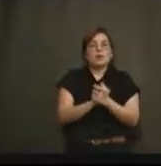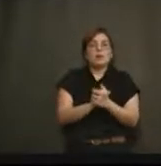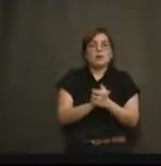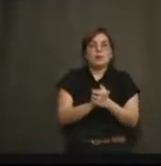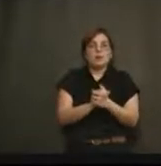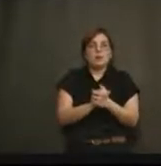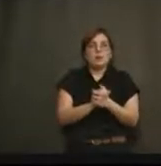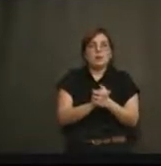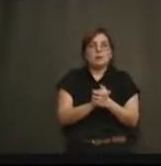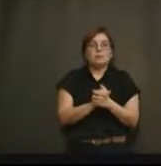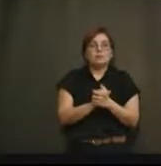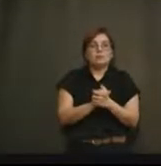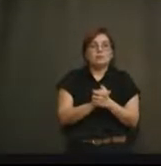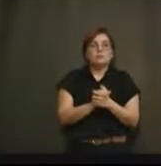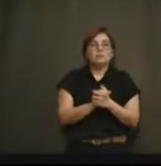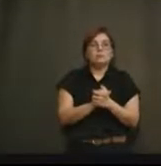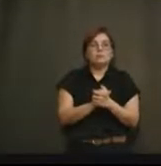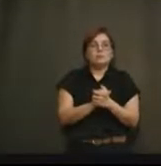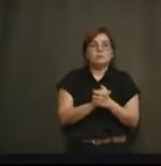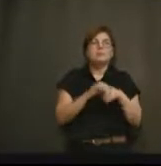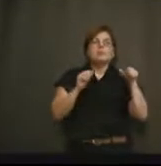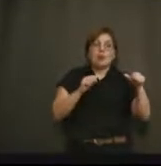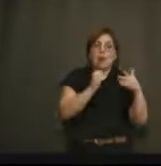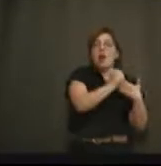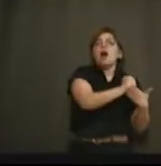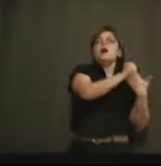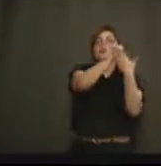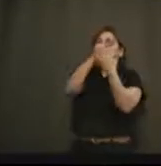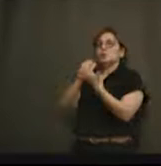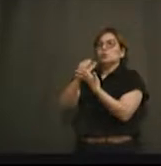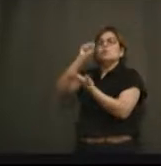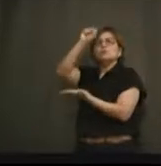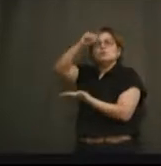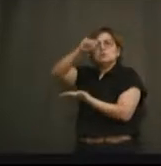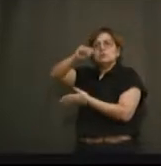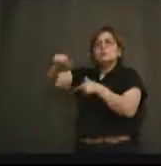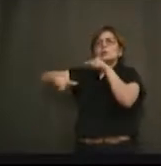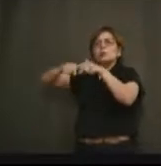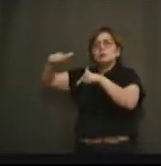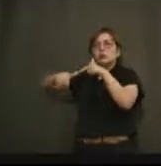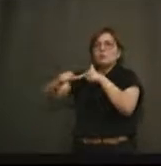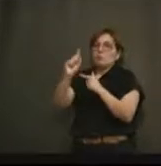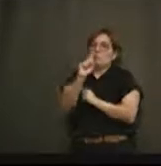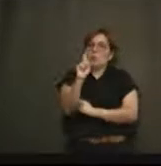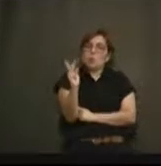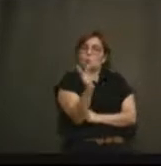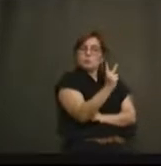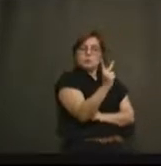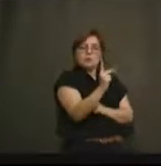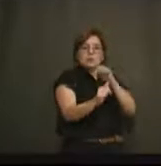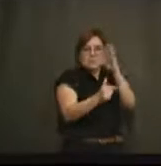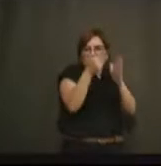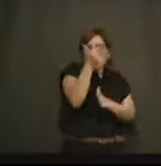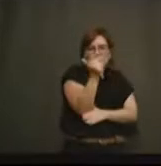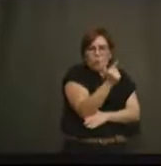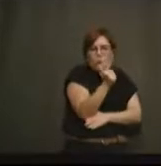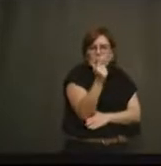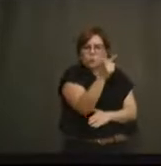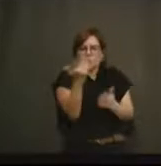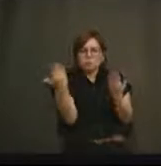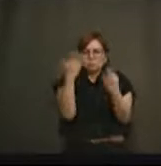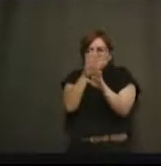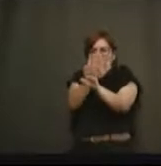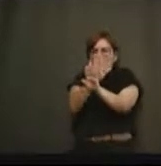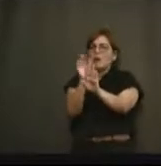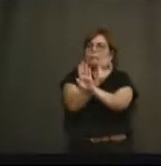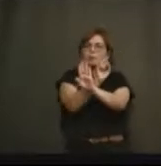a ideia de que ela teve uma contribuição importante, de modo algum secundária, nessa colaboração entre